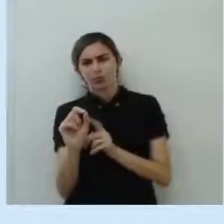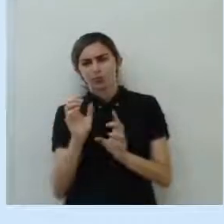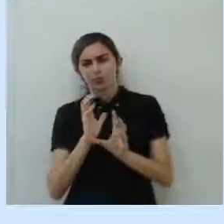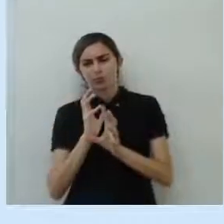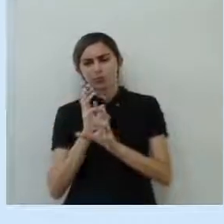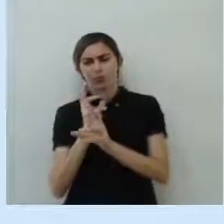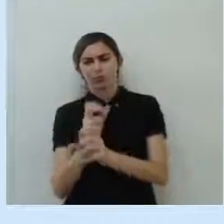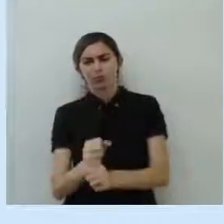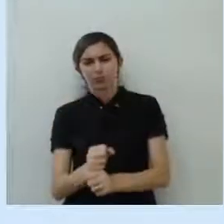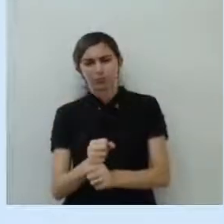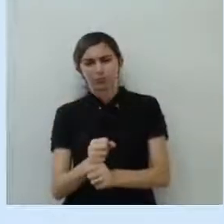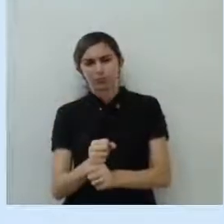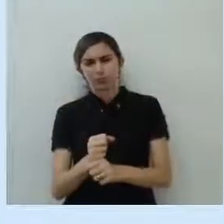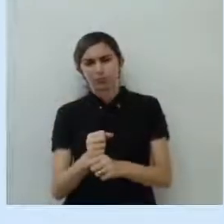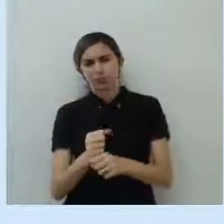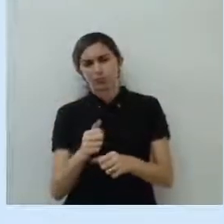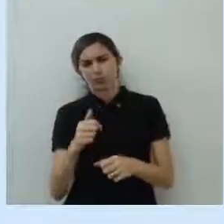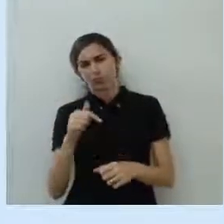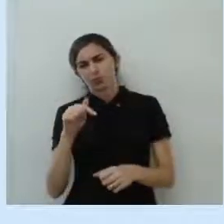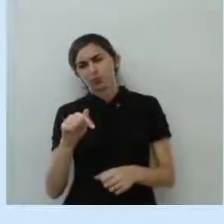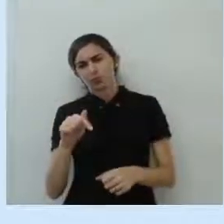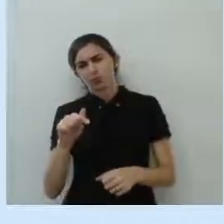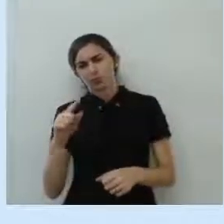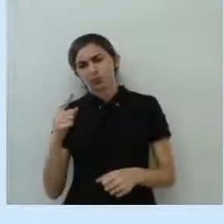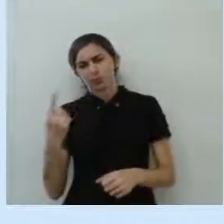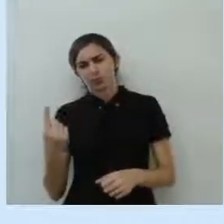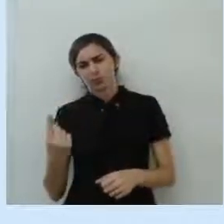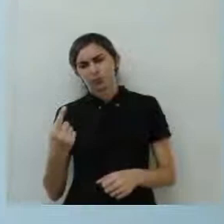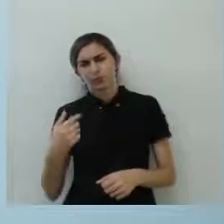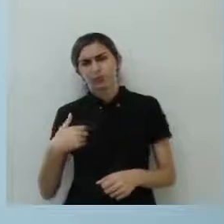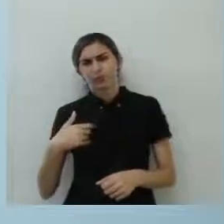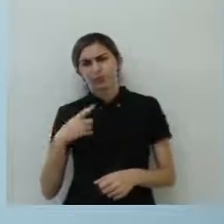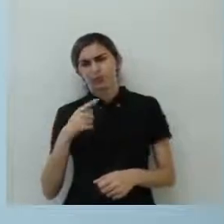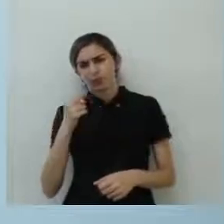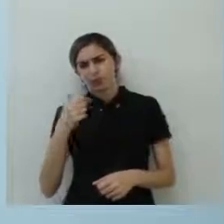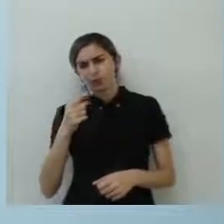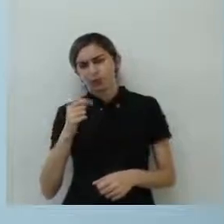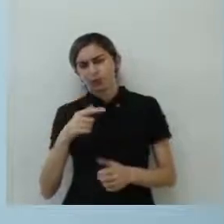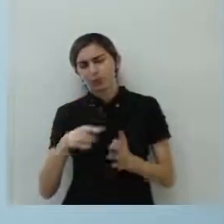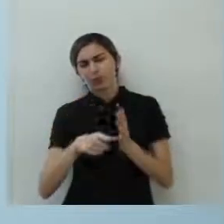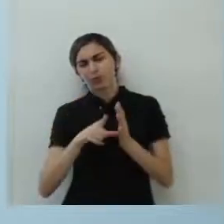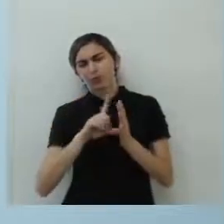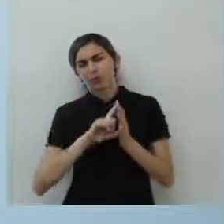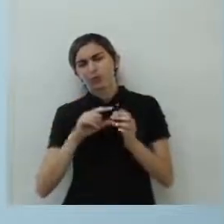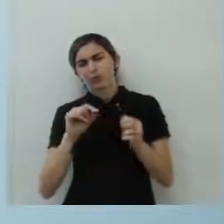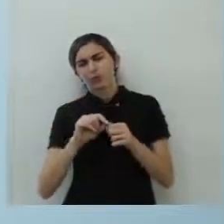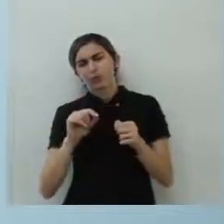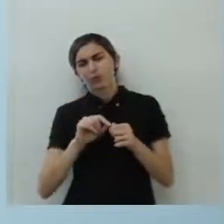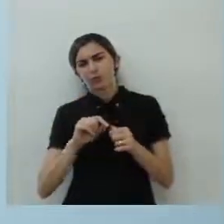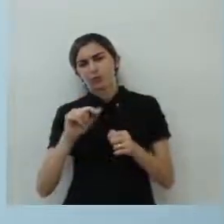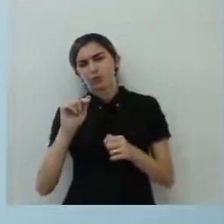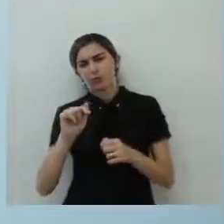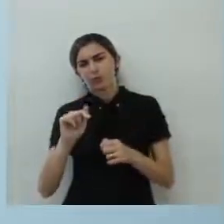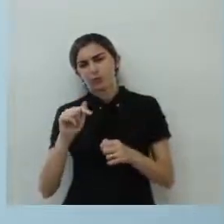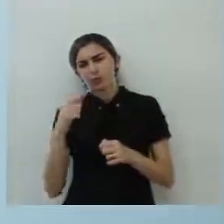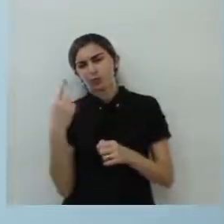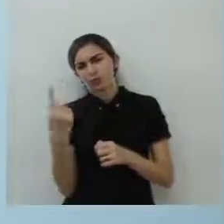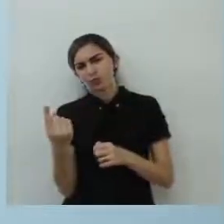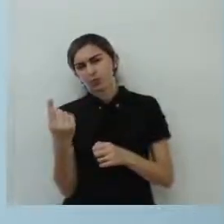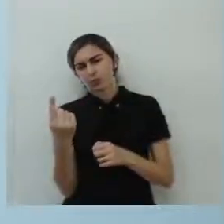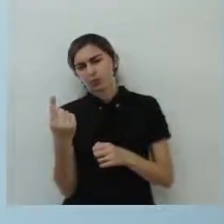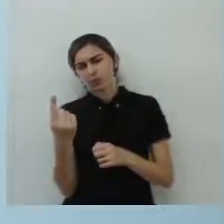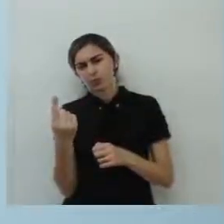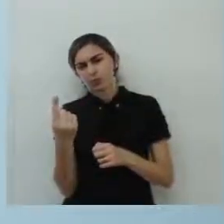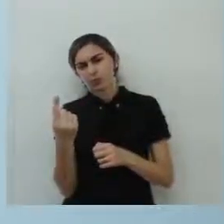de 17 a 88, vai dar 71, mas ele morreu pouco tempo antes de completar 71 anos de